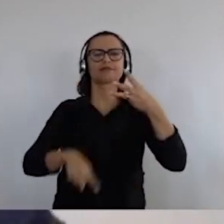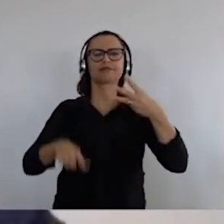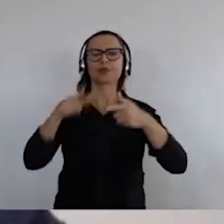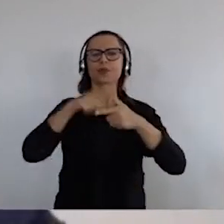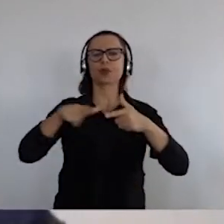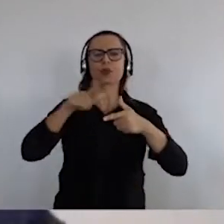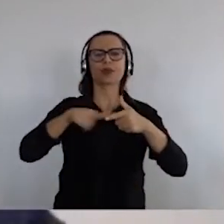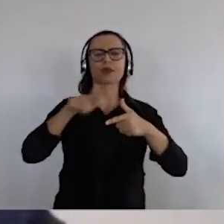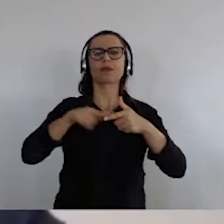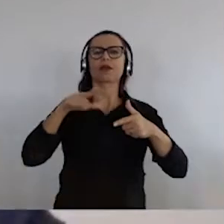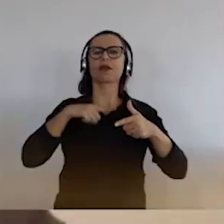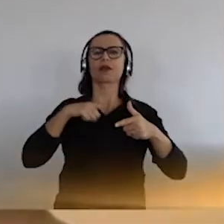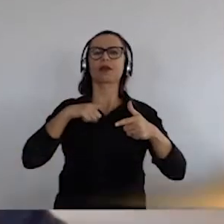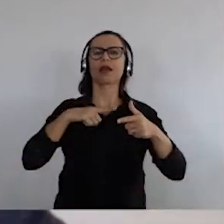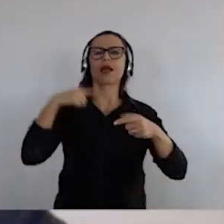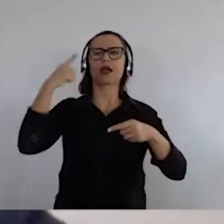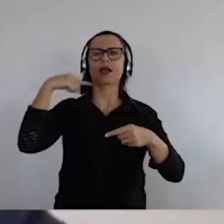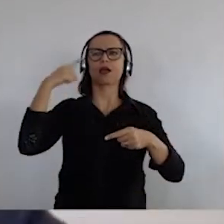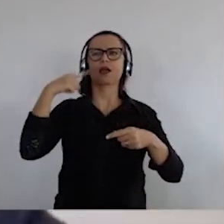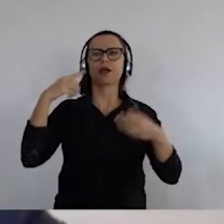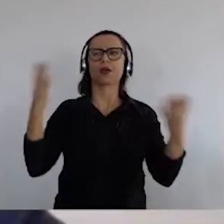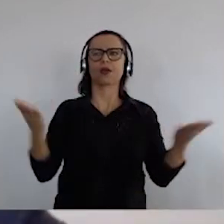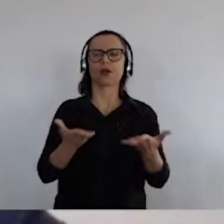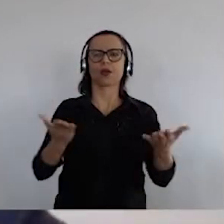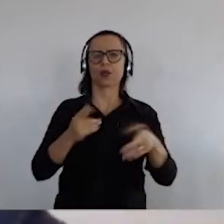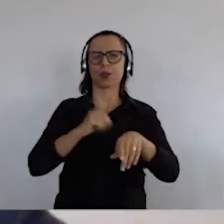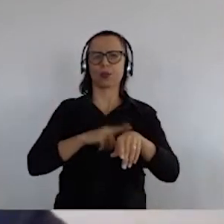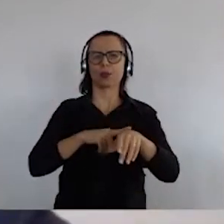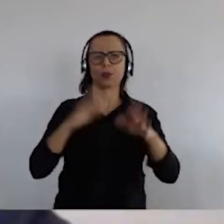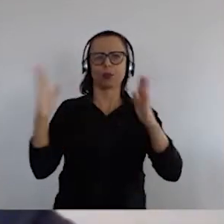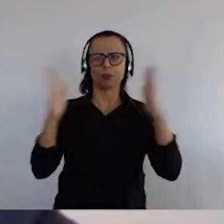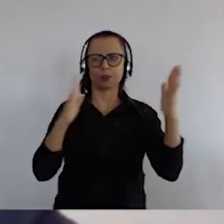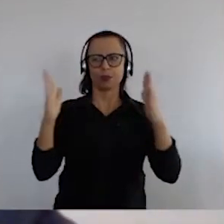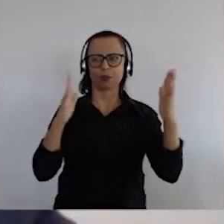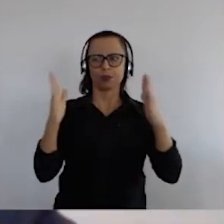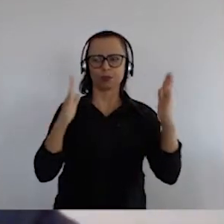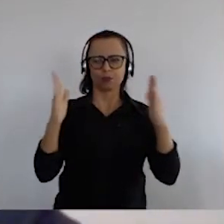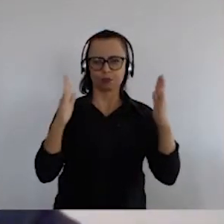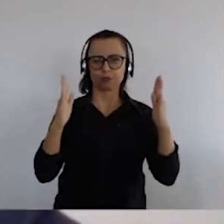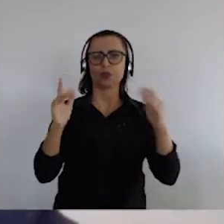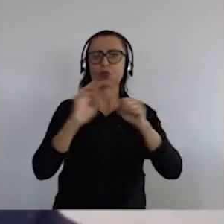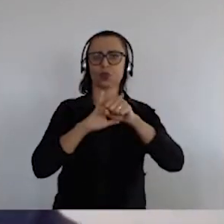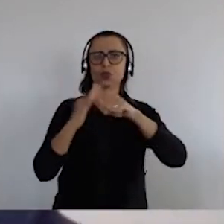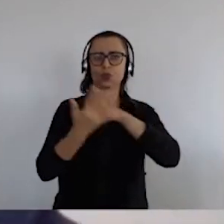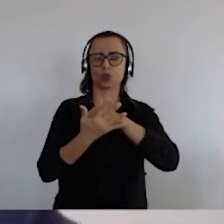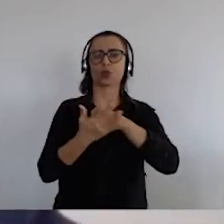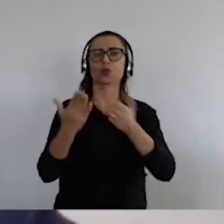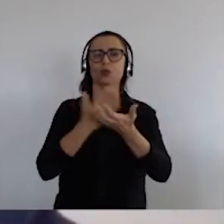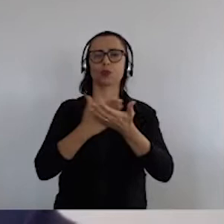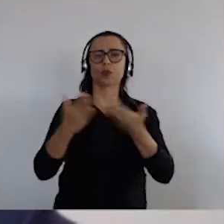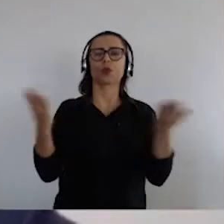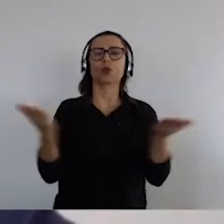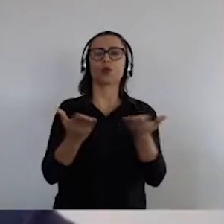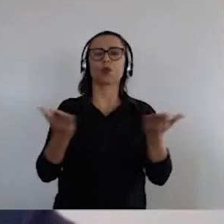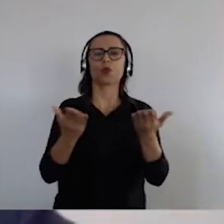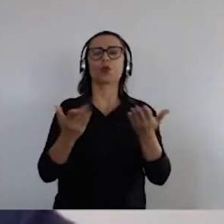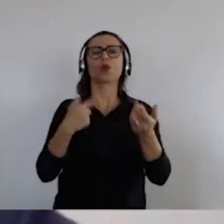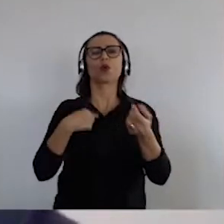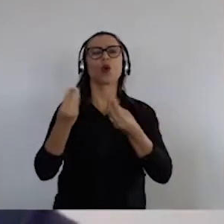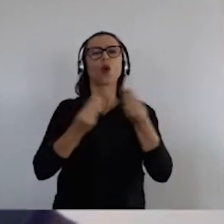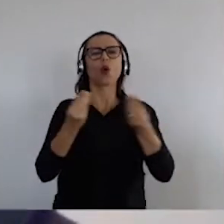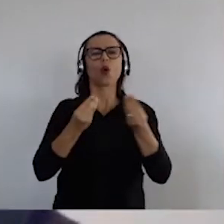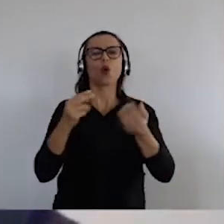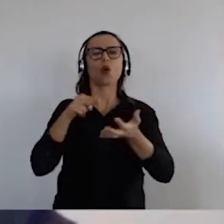enfrentados pelas advogadas e pelos advogados nesse período de Covid. Primeiro, começamos lá com as sustentações